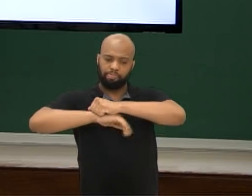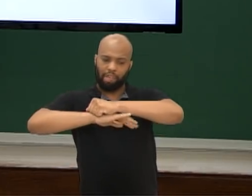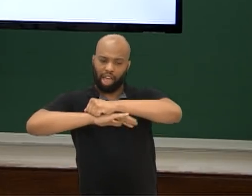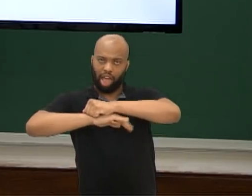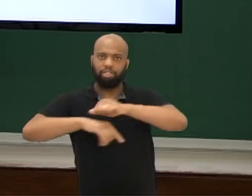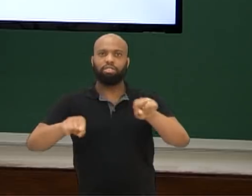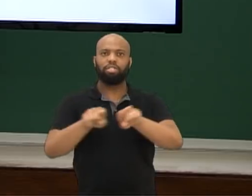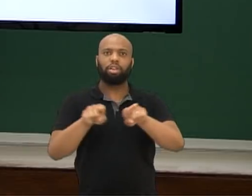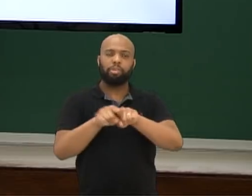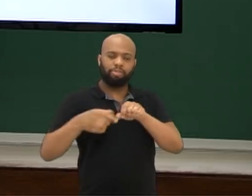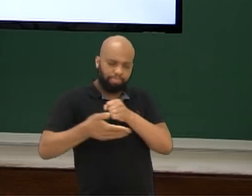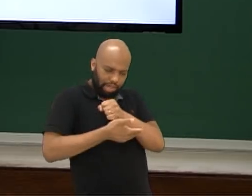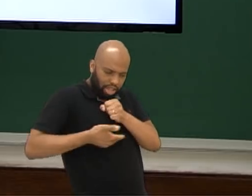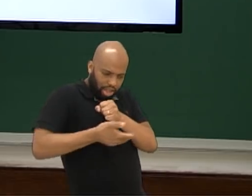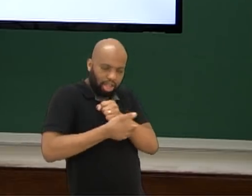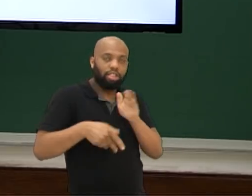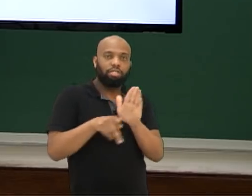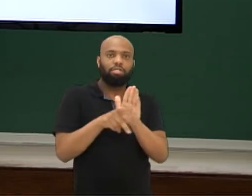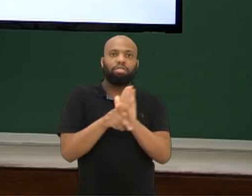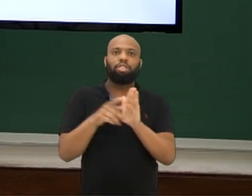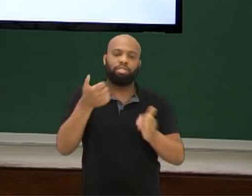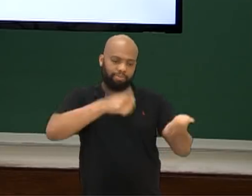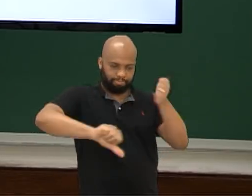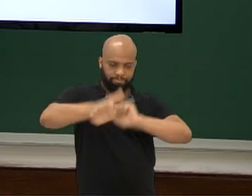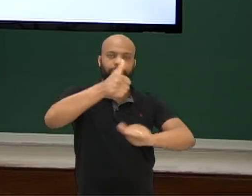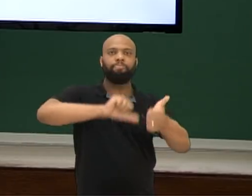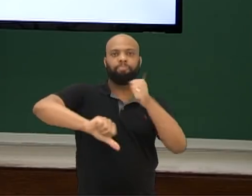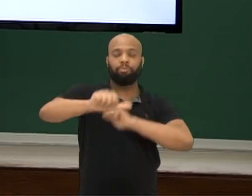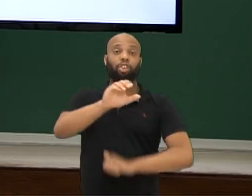e basicidade dos compostos